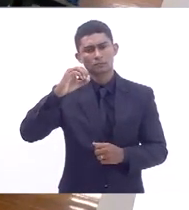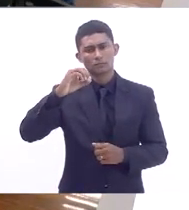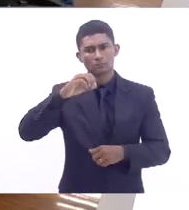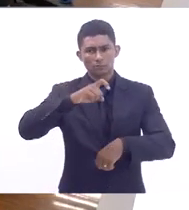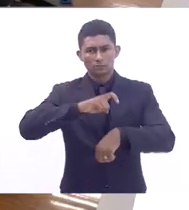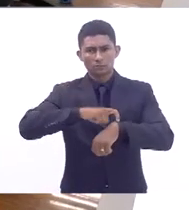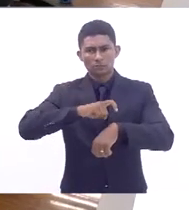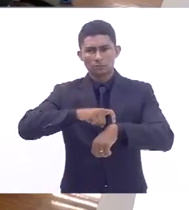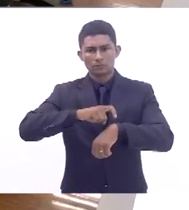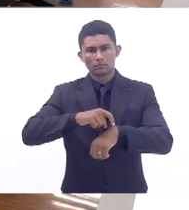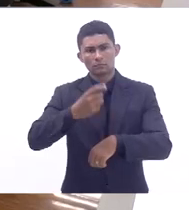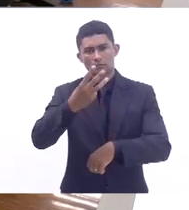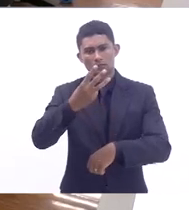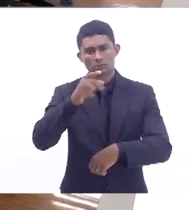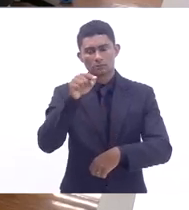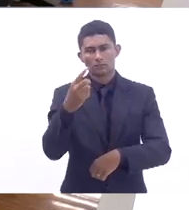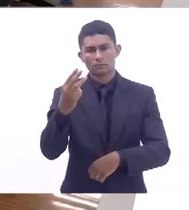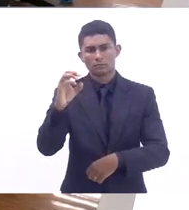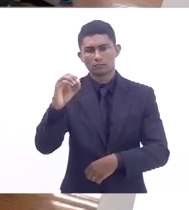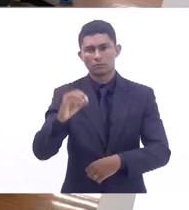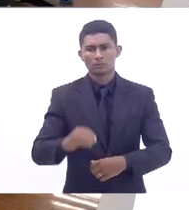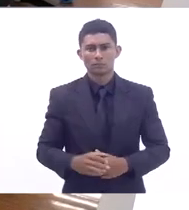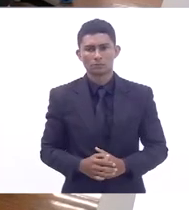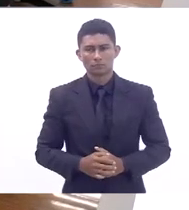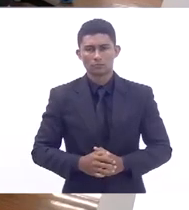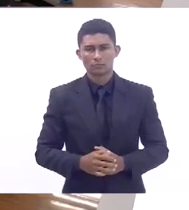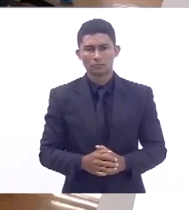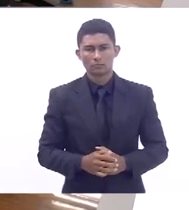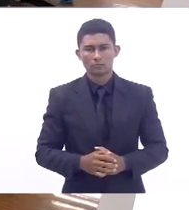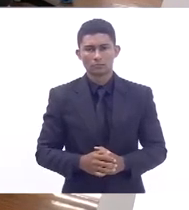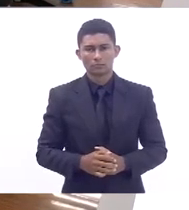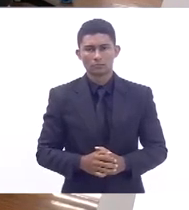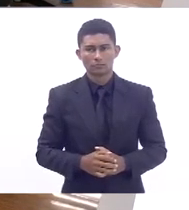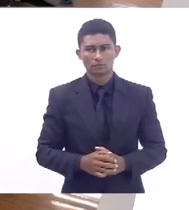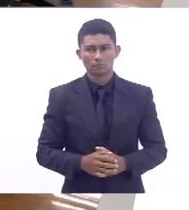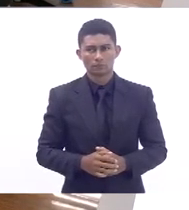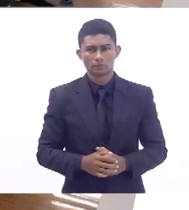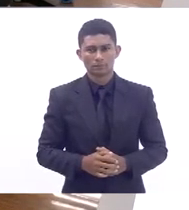30 E aí